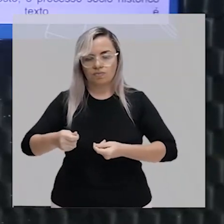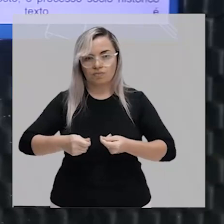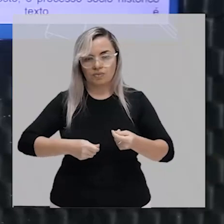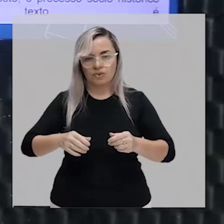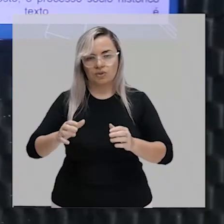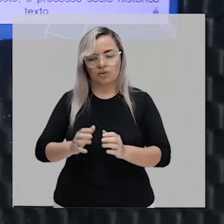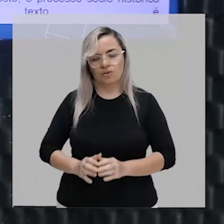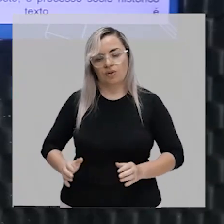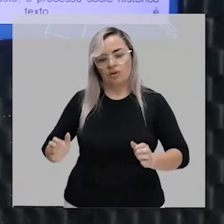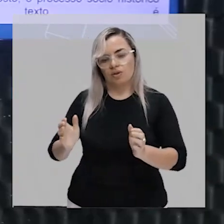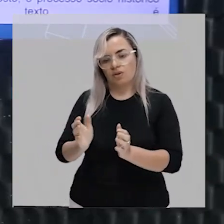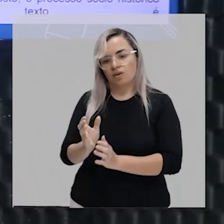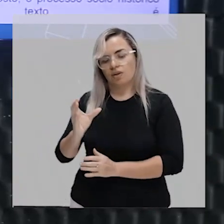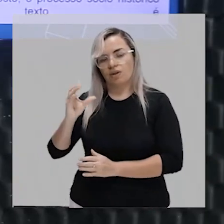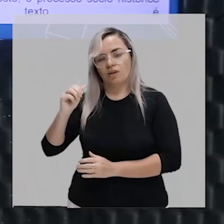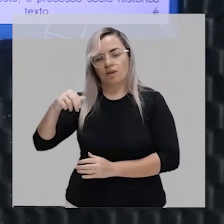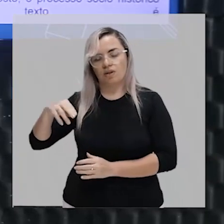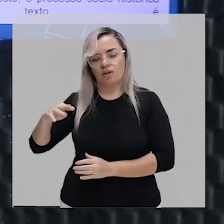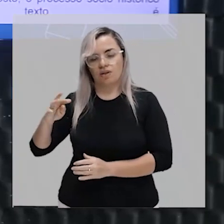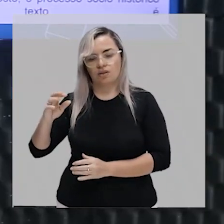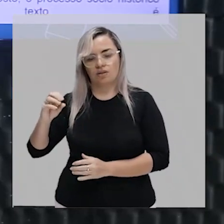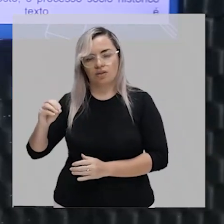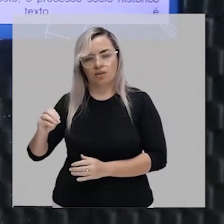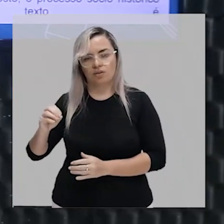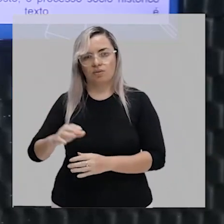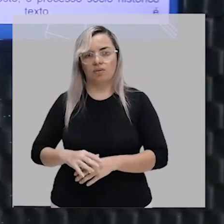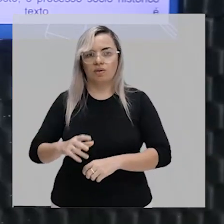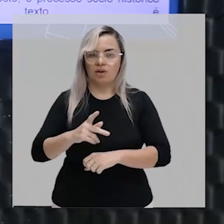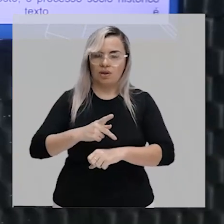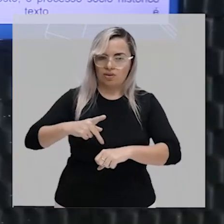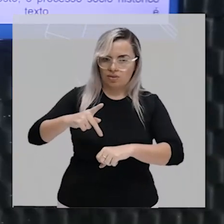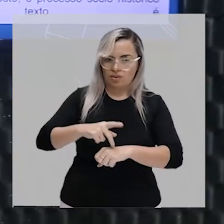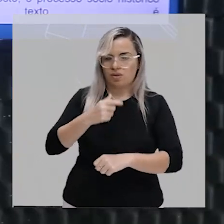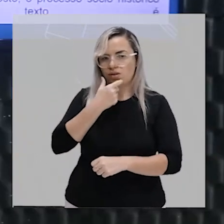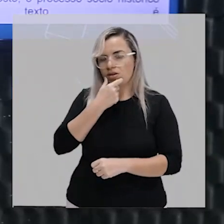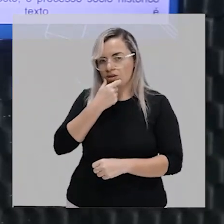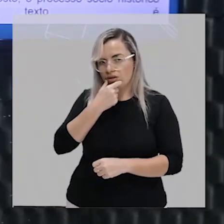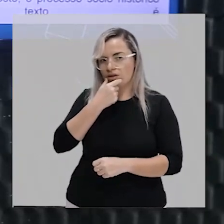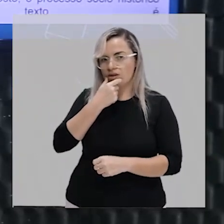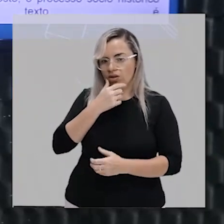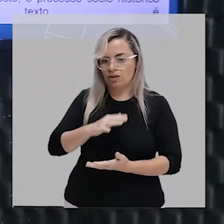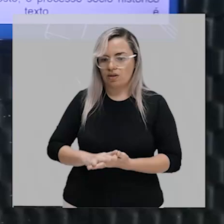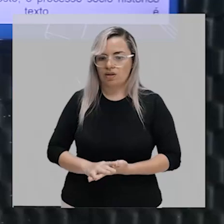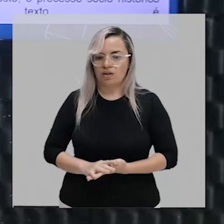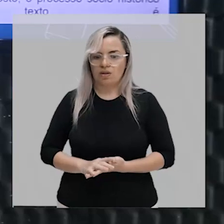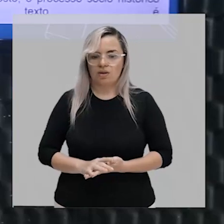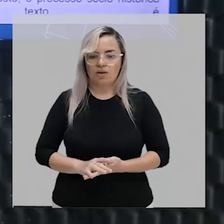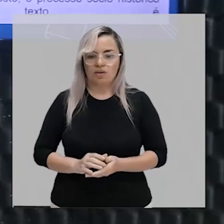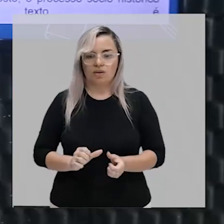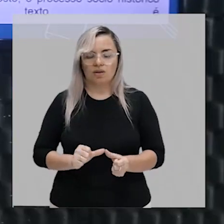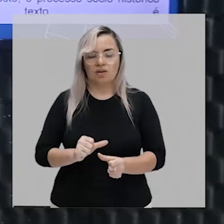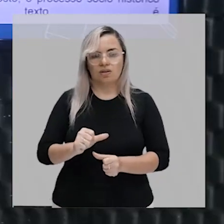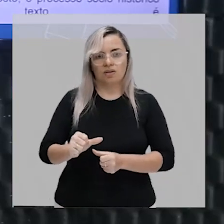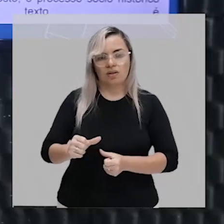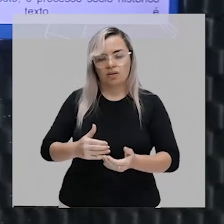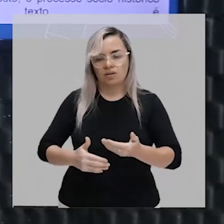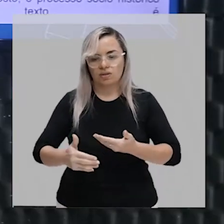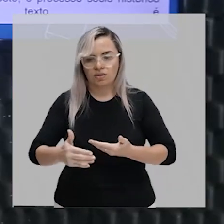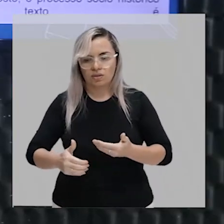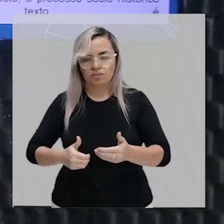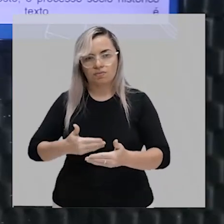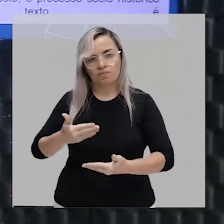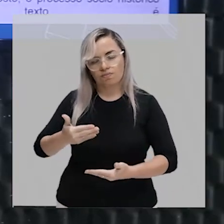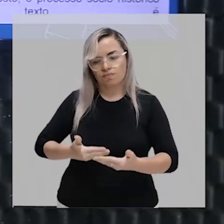dinheiro para, evidentemente, os ingleses, em troca de cartas de crédito. A companhia, por